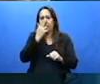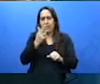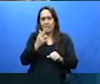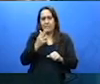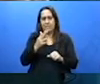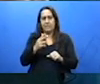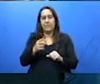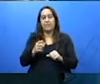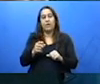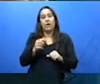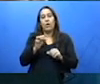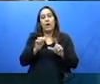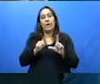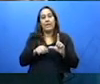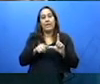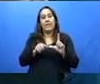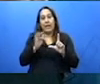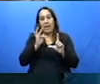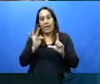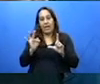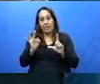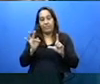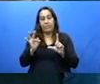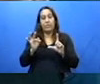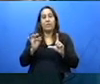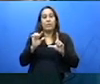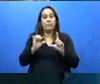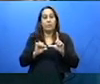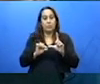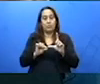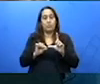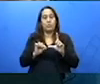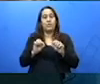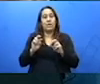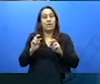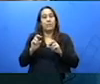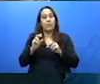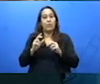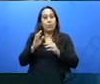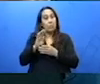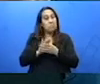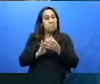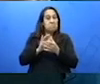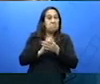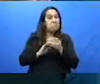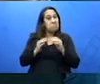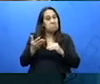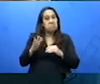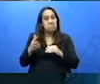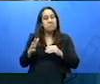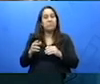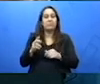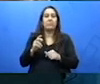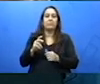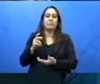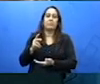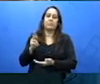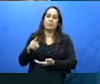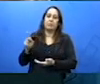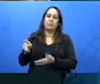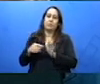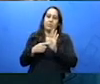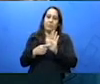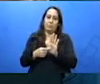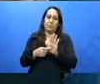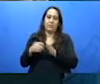L. Só que na hora que a gente chegar aqui na linha, ó, nós vamos descer, subir